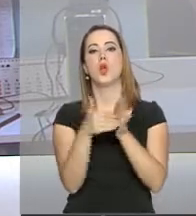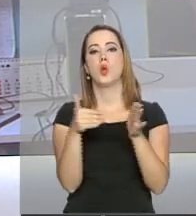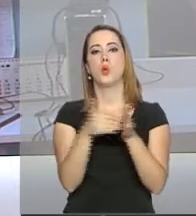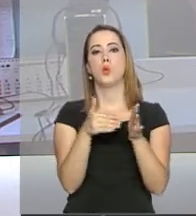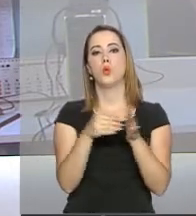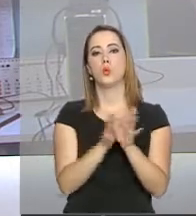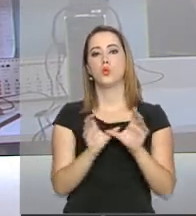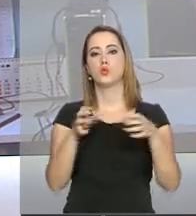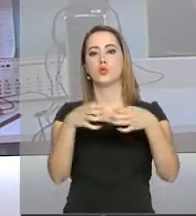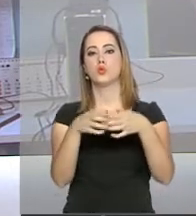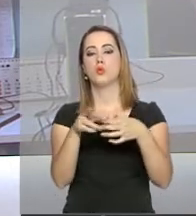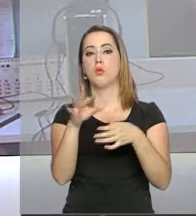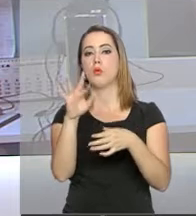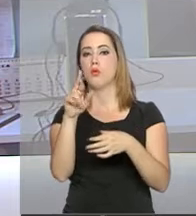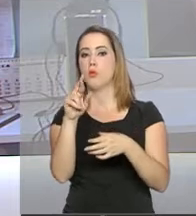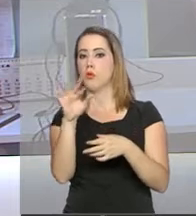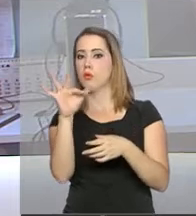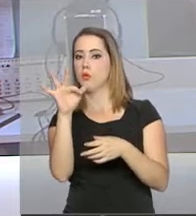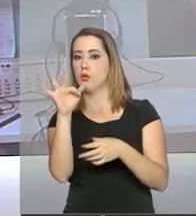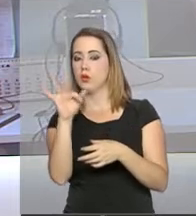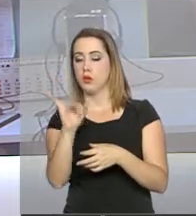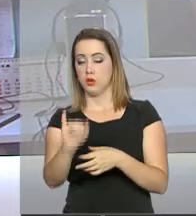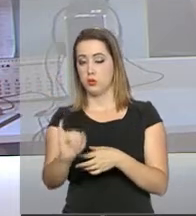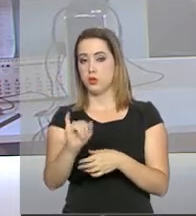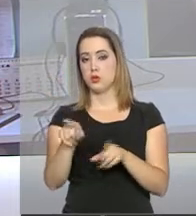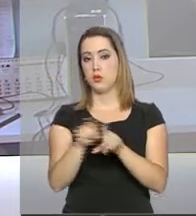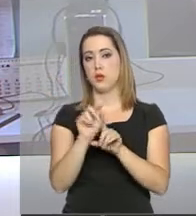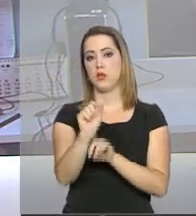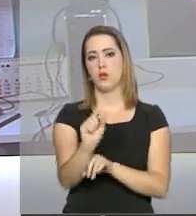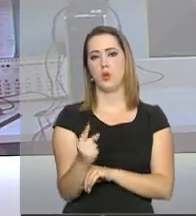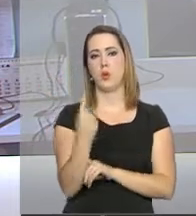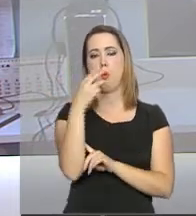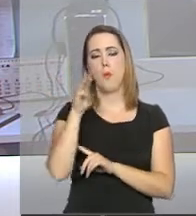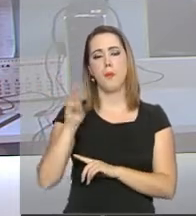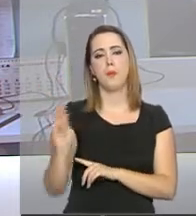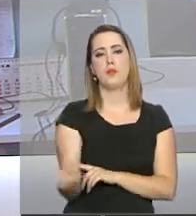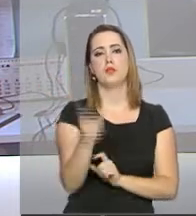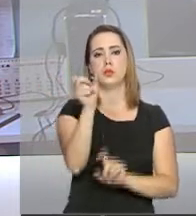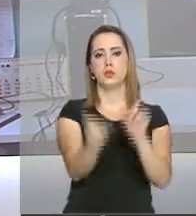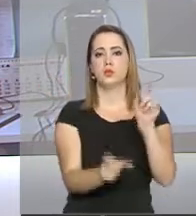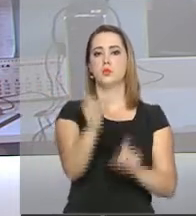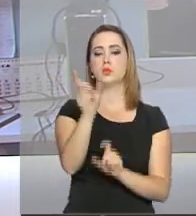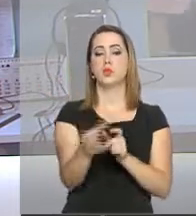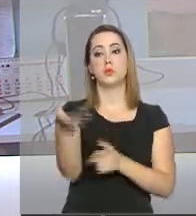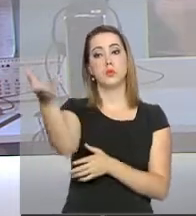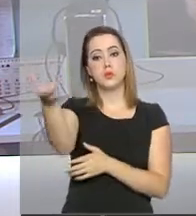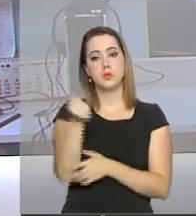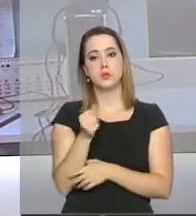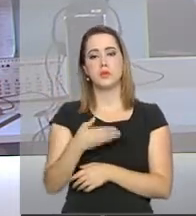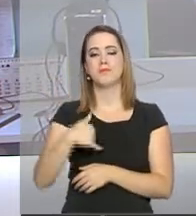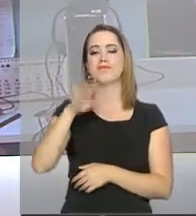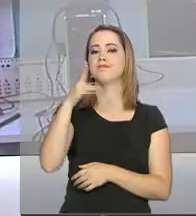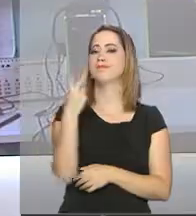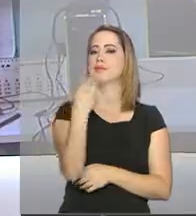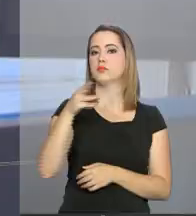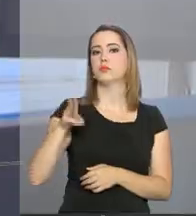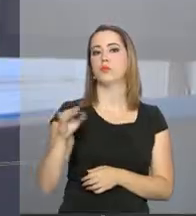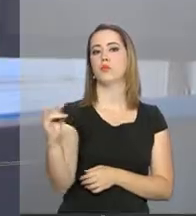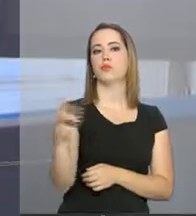do Imposto de Renda de 2016. 1 milhão e 600 mil contribuintes serão contemplados com mais de 2 bilhões de